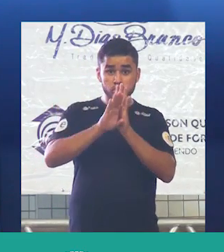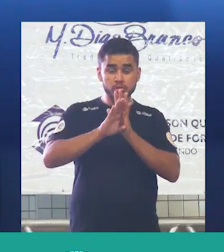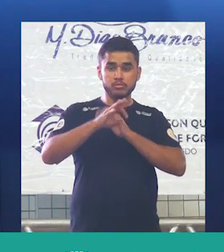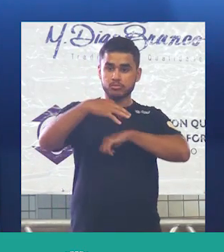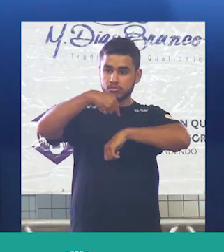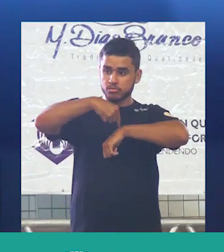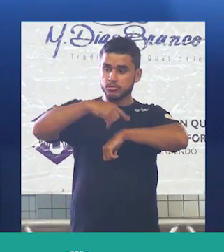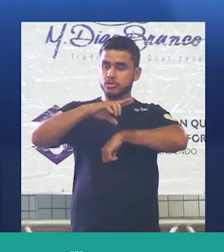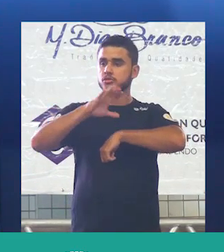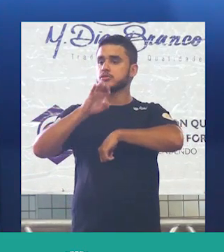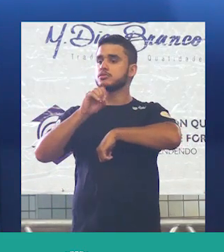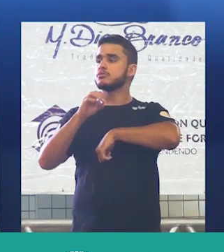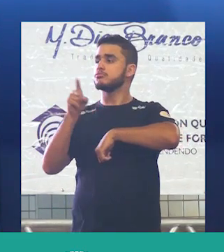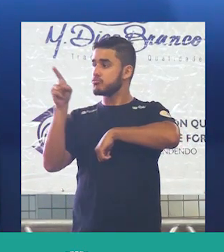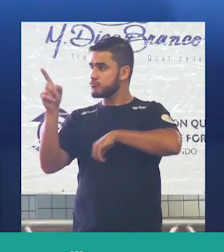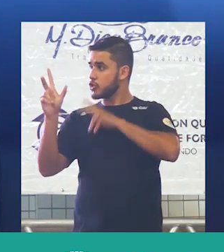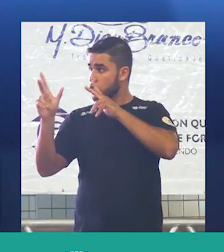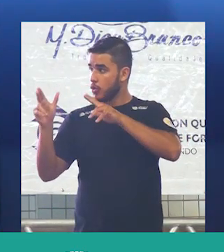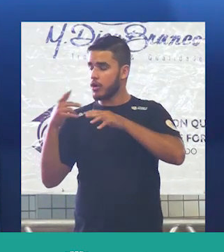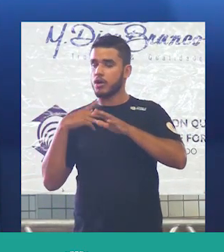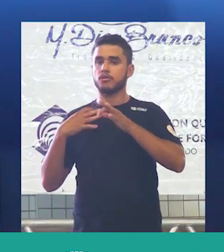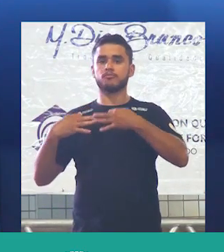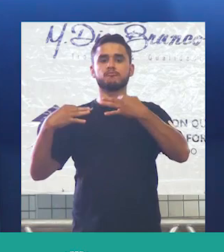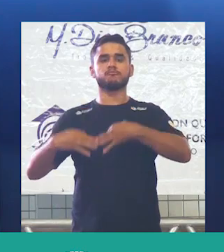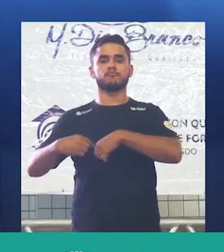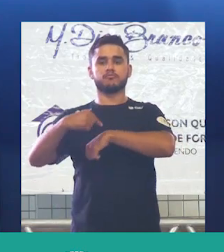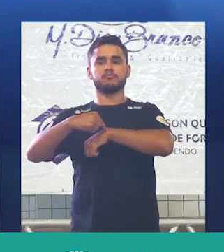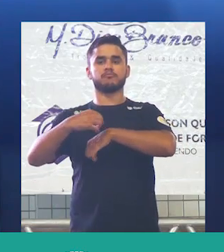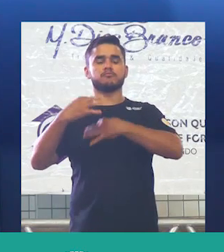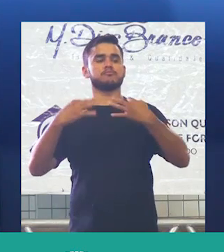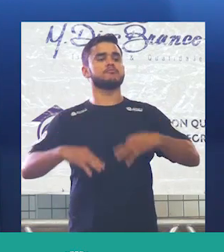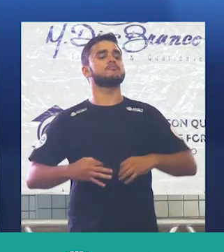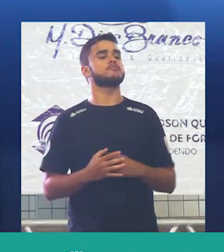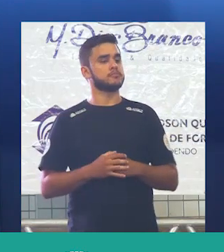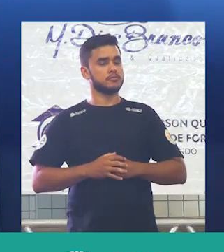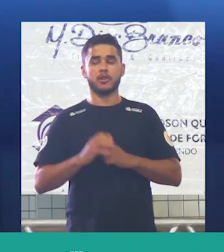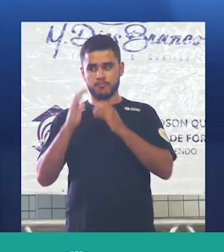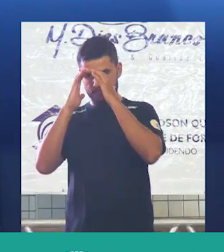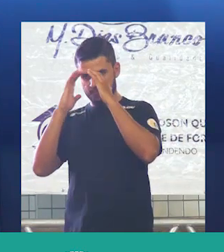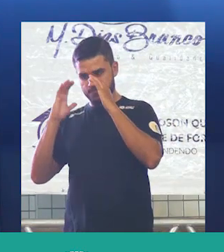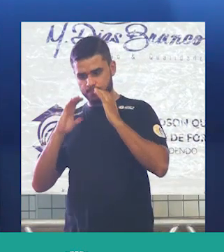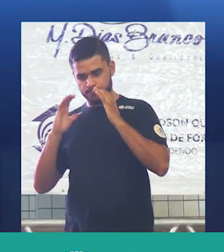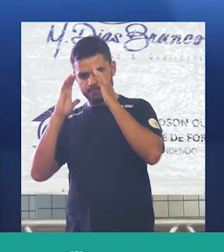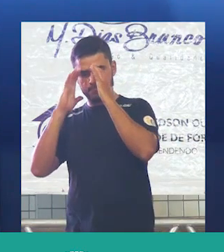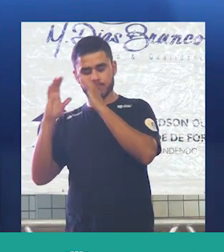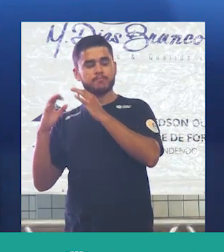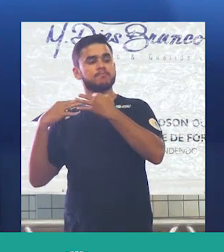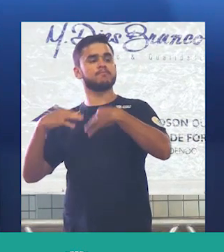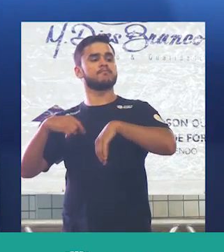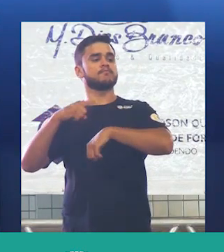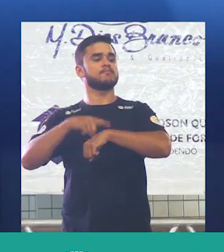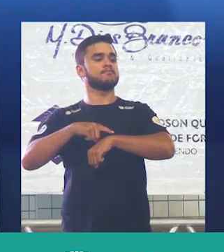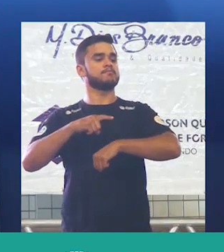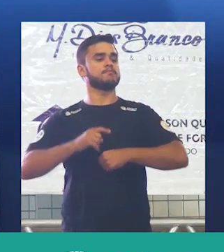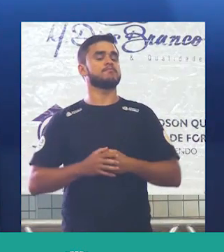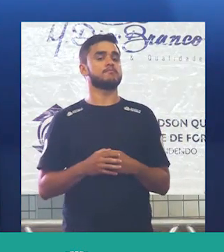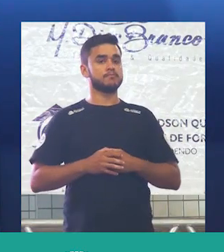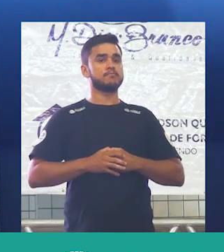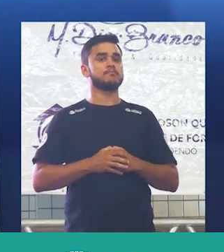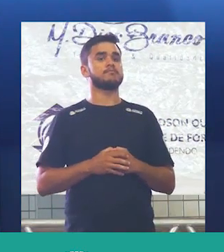a outra pessoa também vai chegar na hora. Então você respeita a pessoa, a outra pessoa lhe respeita e todo mundo chega na hora. Olha que